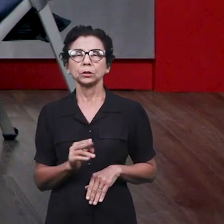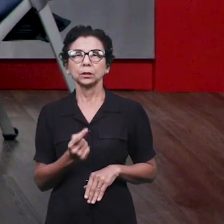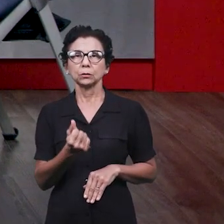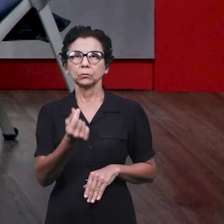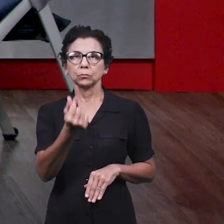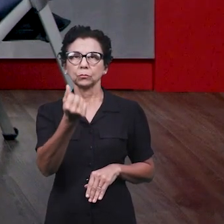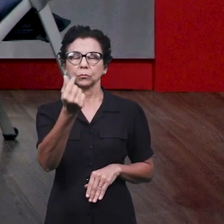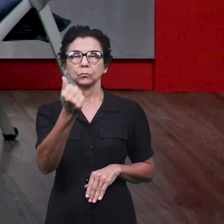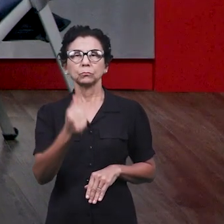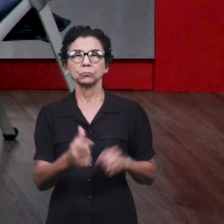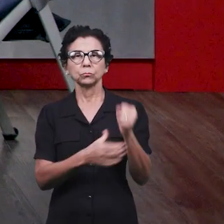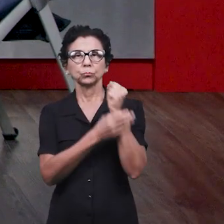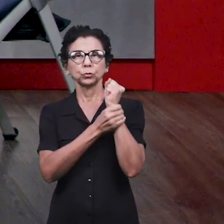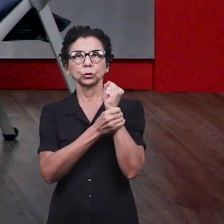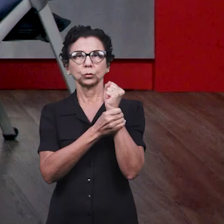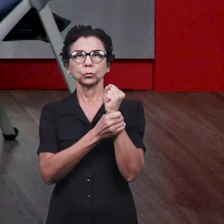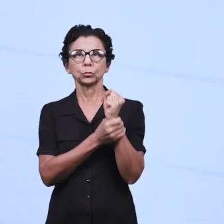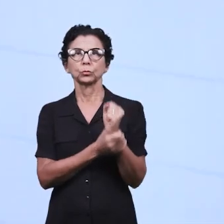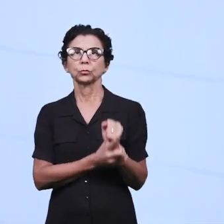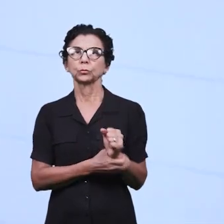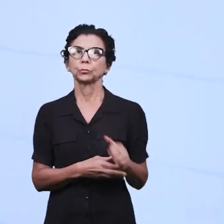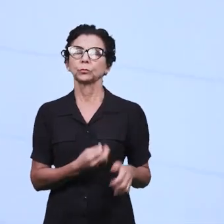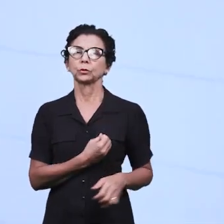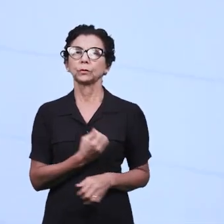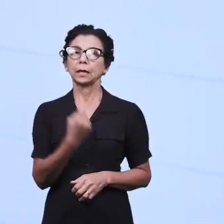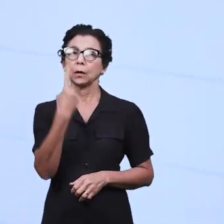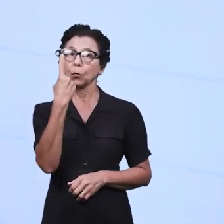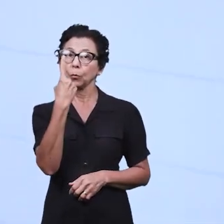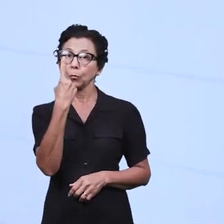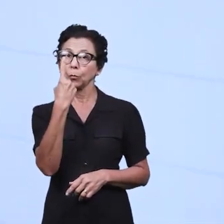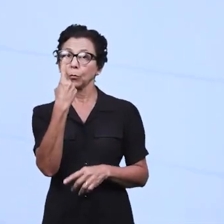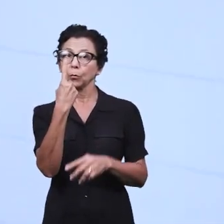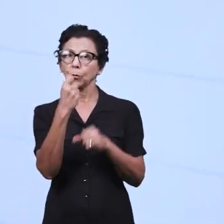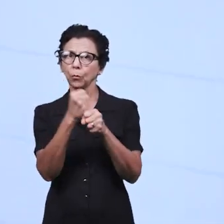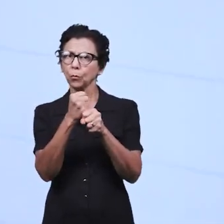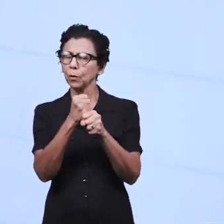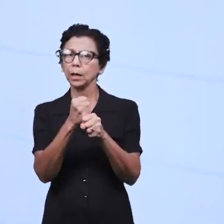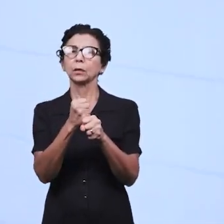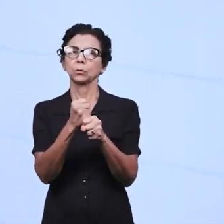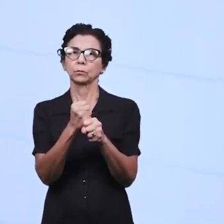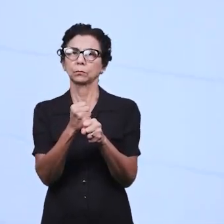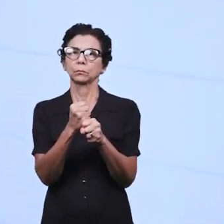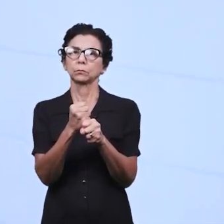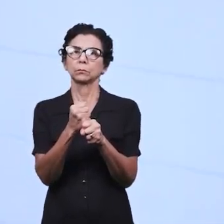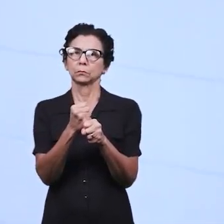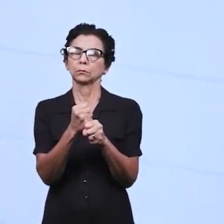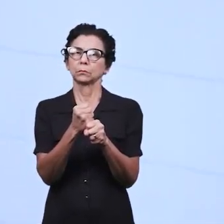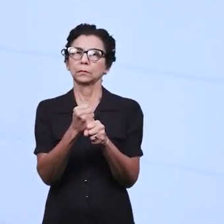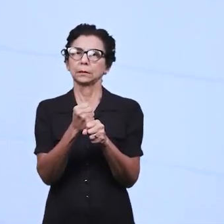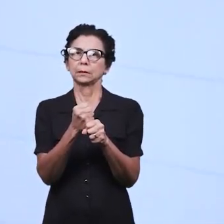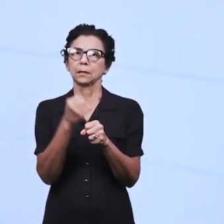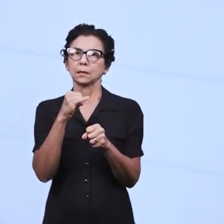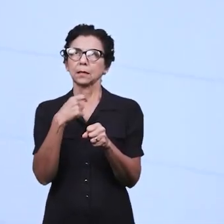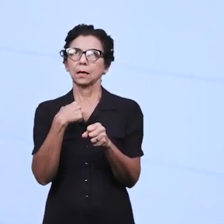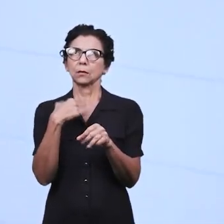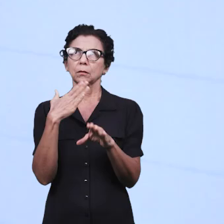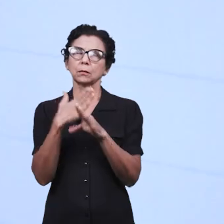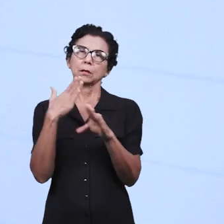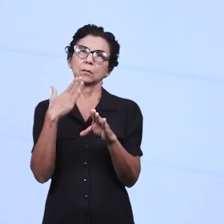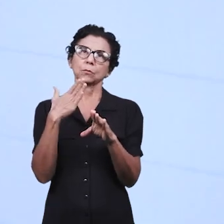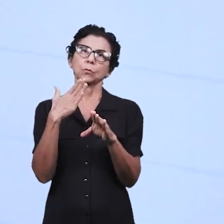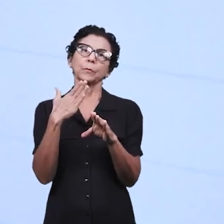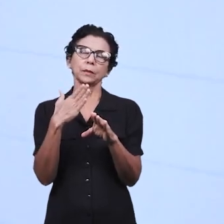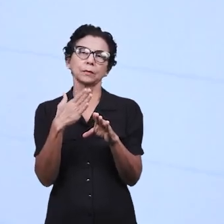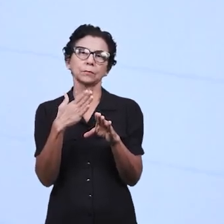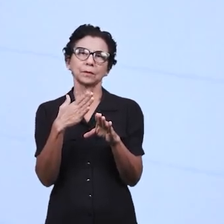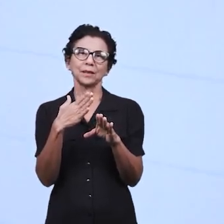prazo é bem reduzido mesmo, porque no caso de seguro é 1 ano. É 1 ano, exatamente. É 1 ano da descoberta. Então, se eu descobrir e passei,